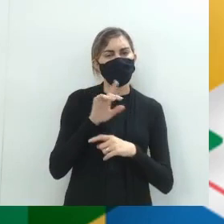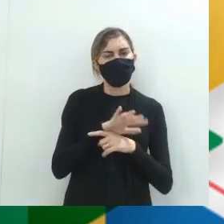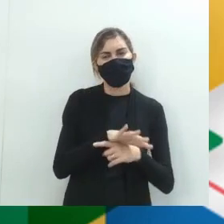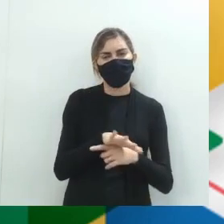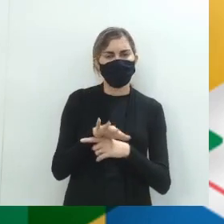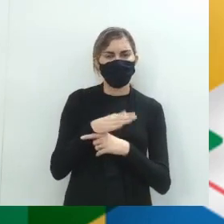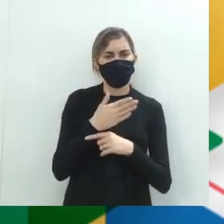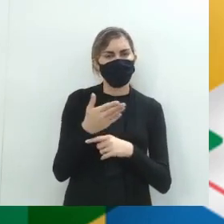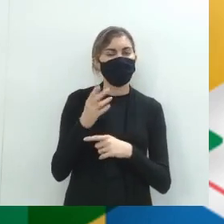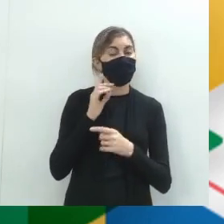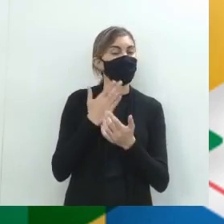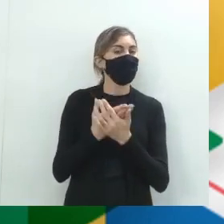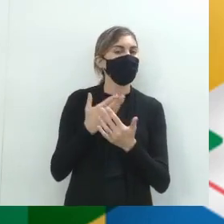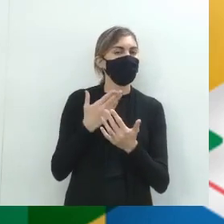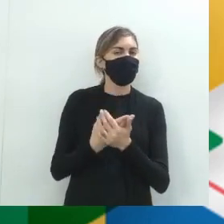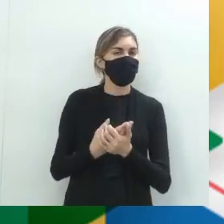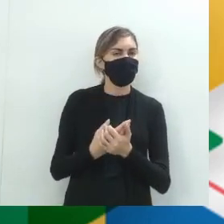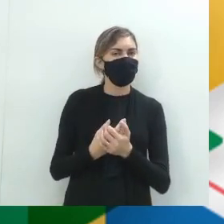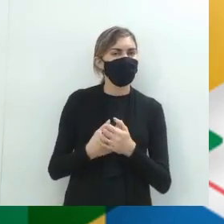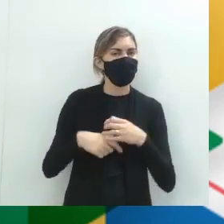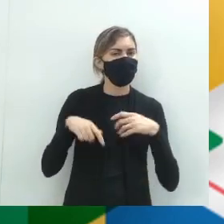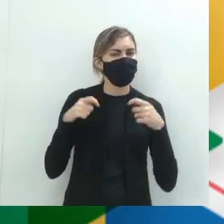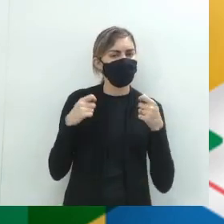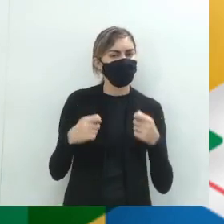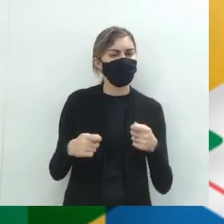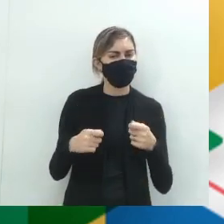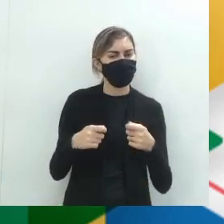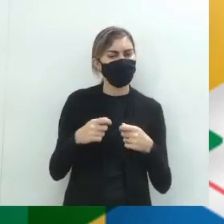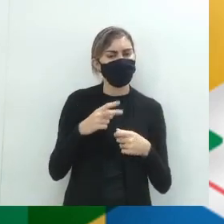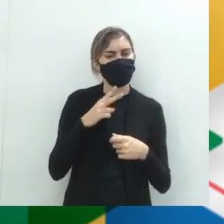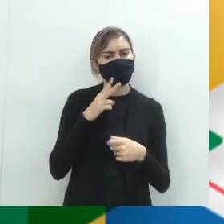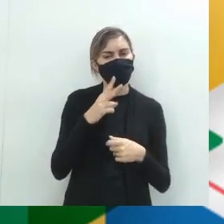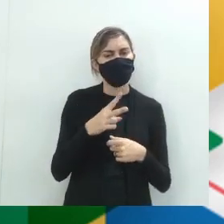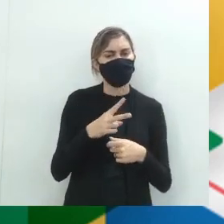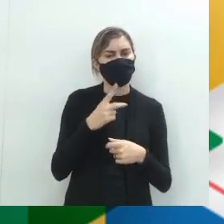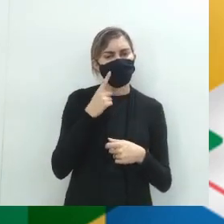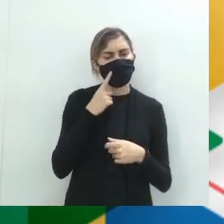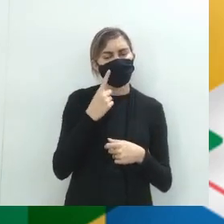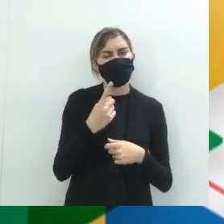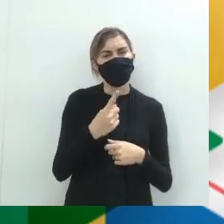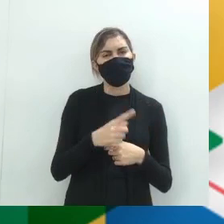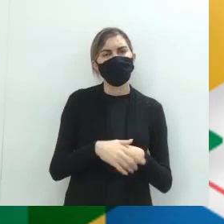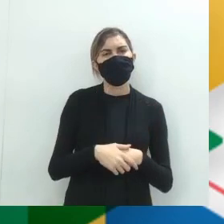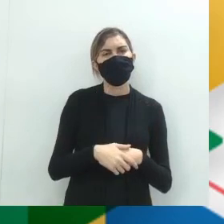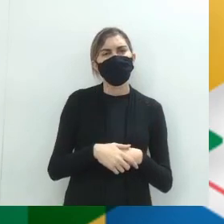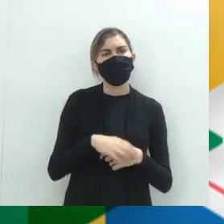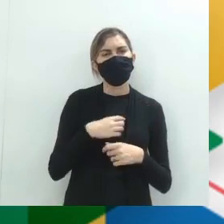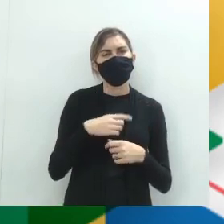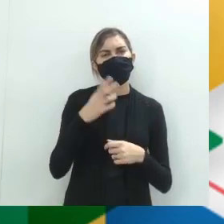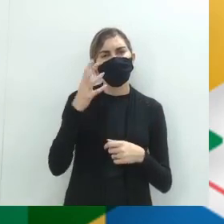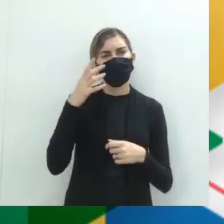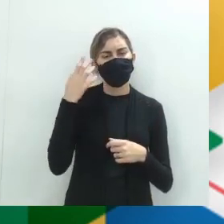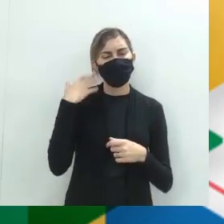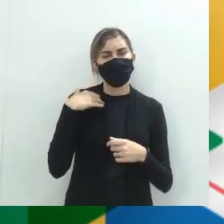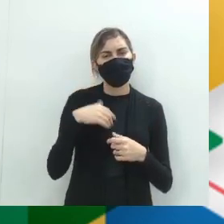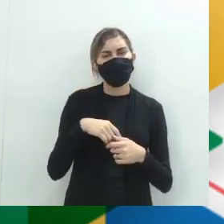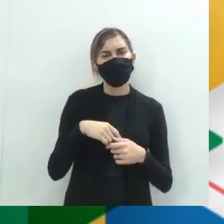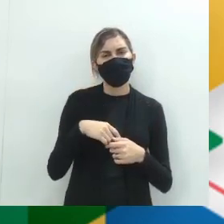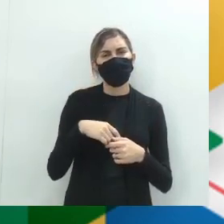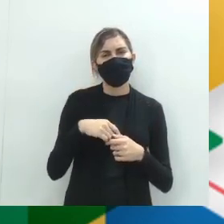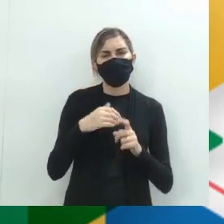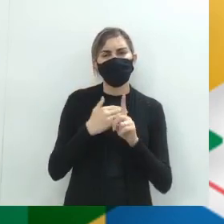povo, a quem estuda. Firme e forte, guerreiros. Olha aí. Ao tomar